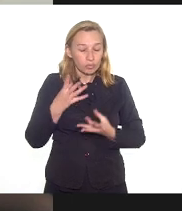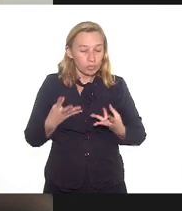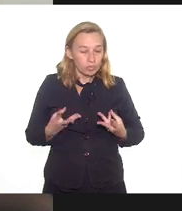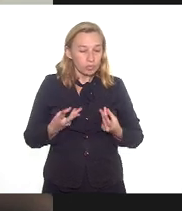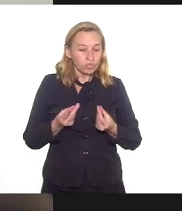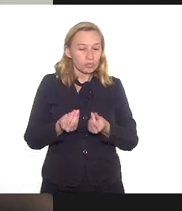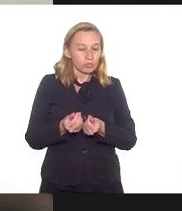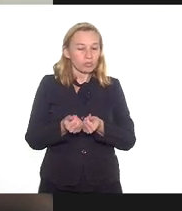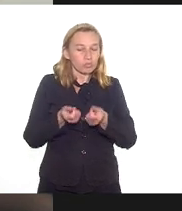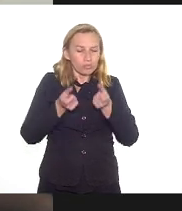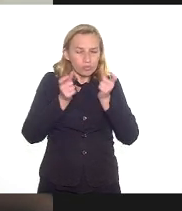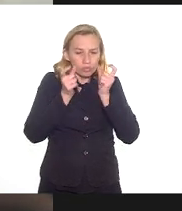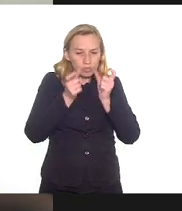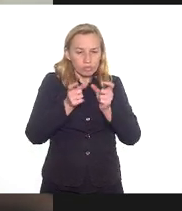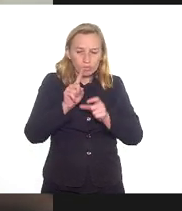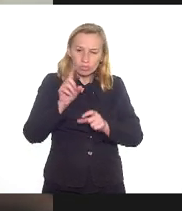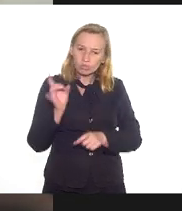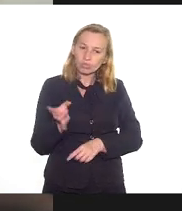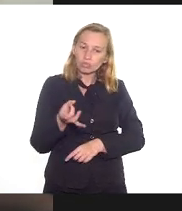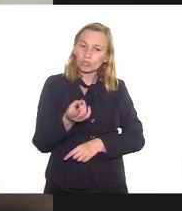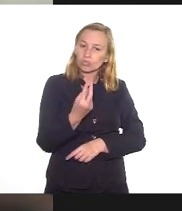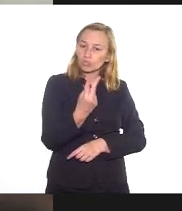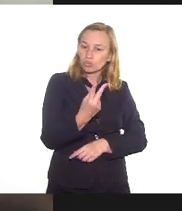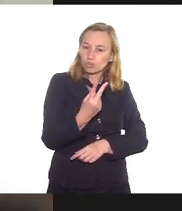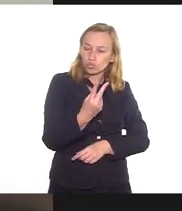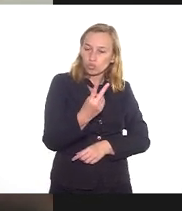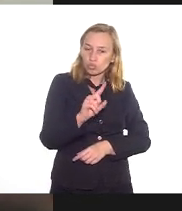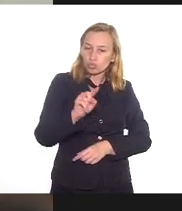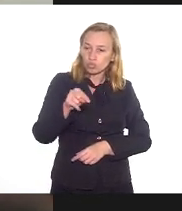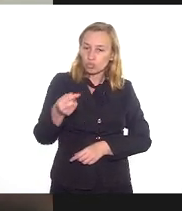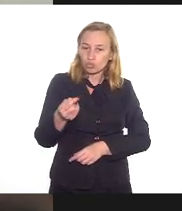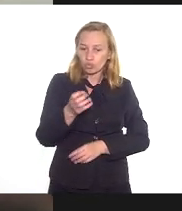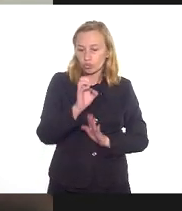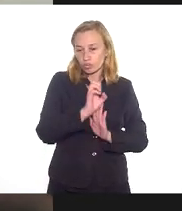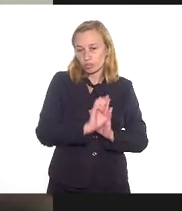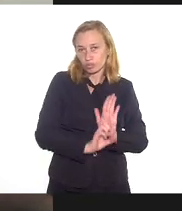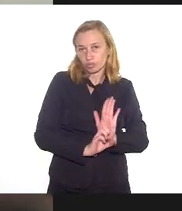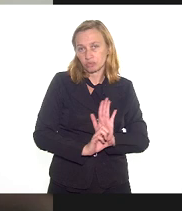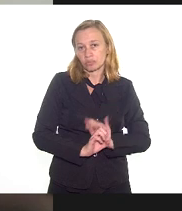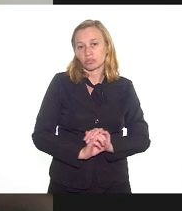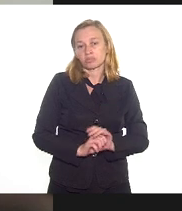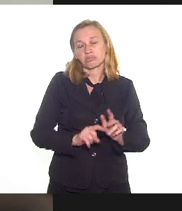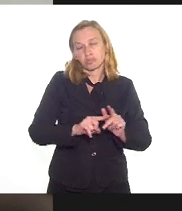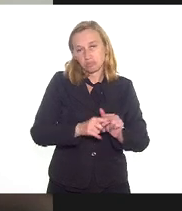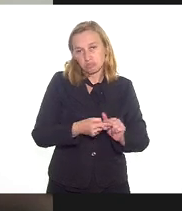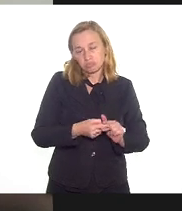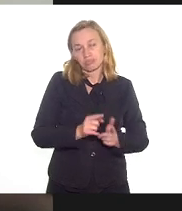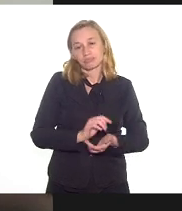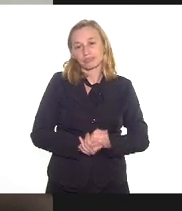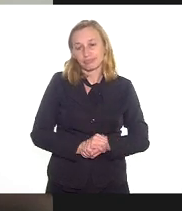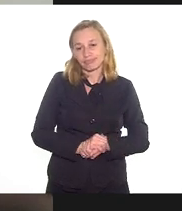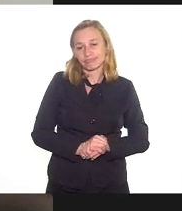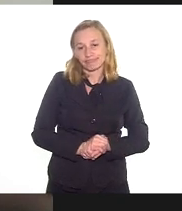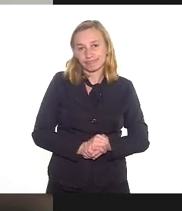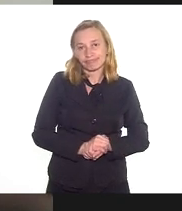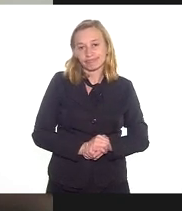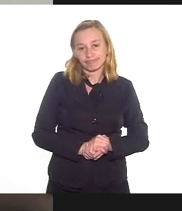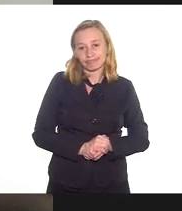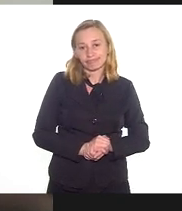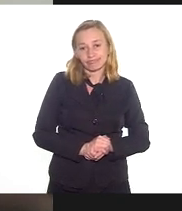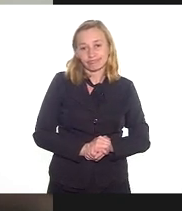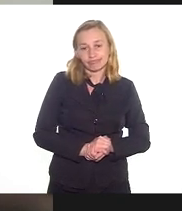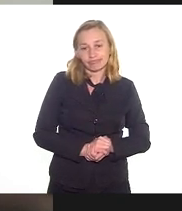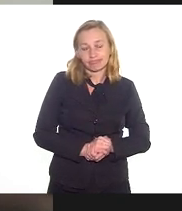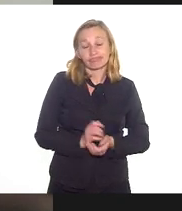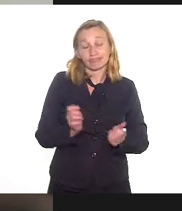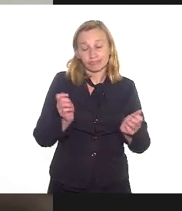atento a essas duas outras emendas, porque alteram essencialmente